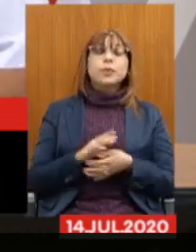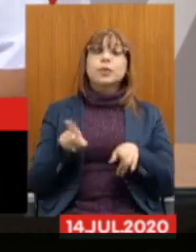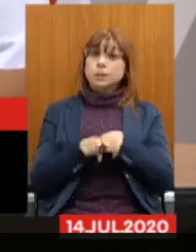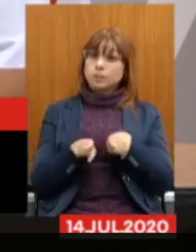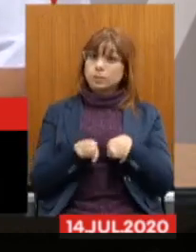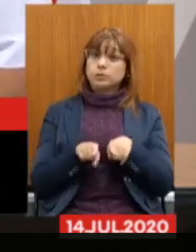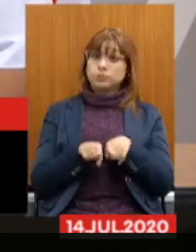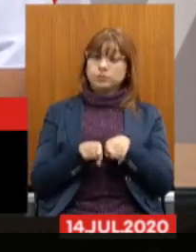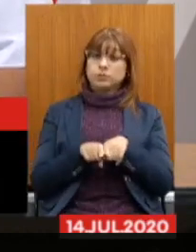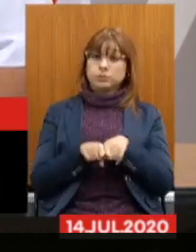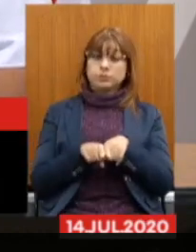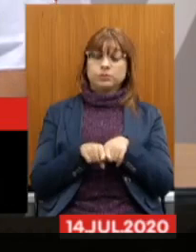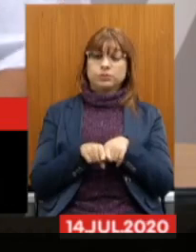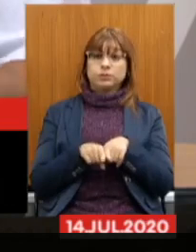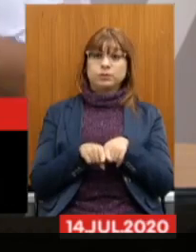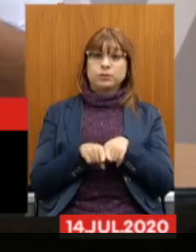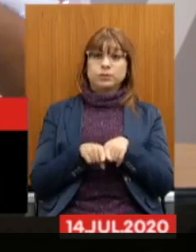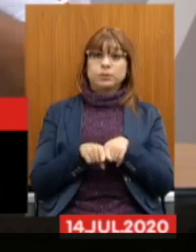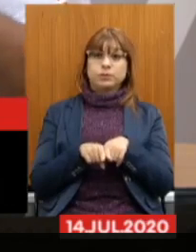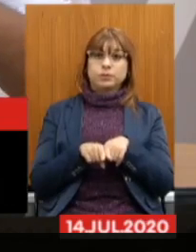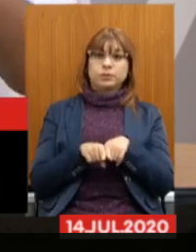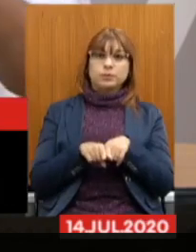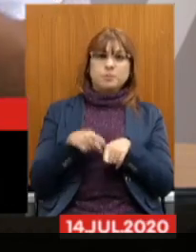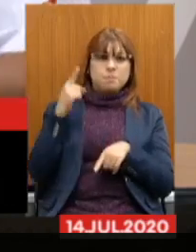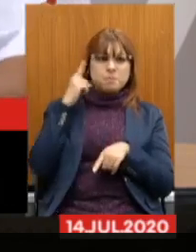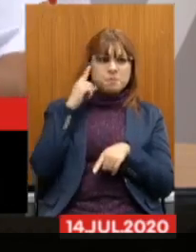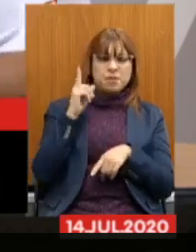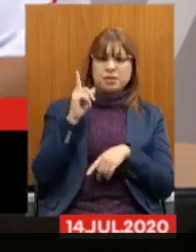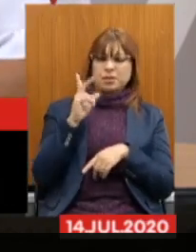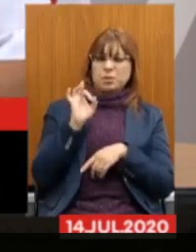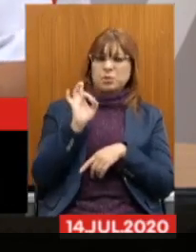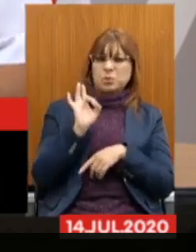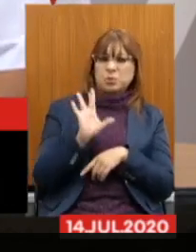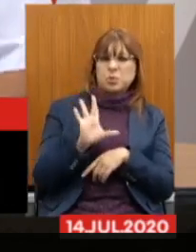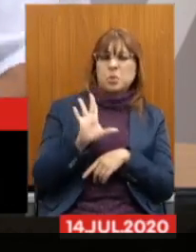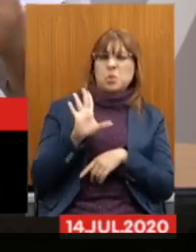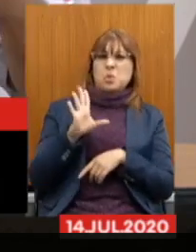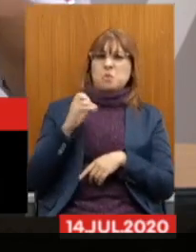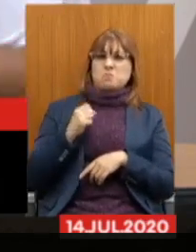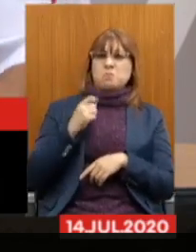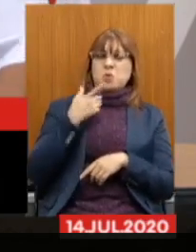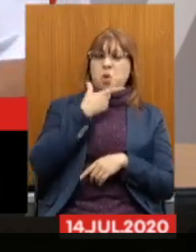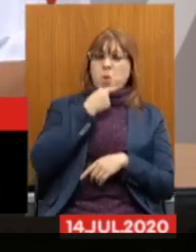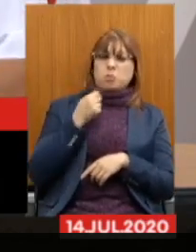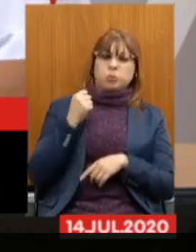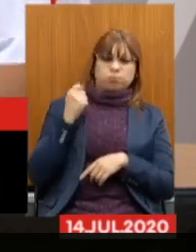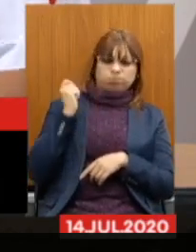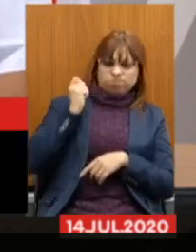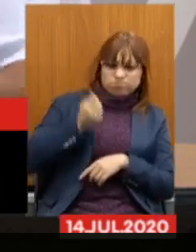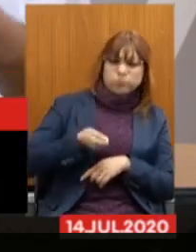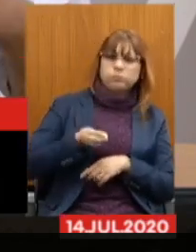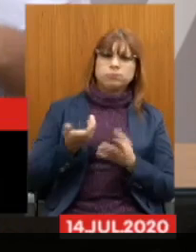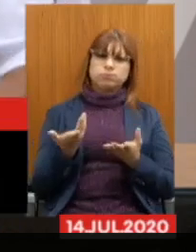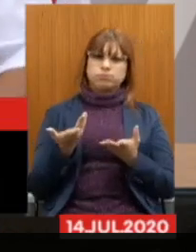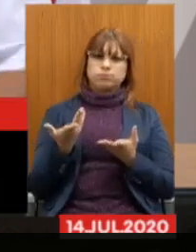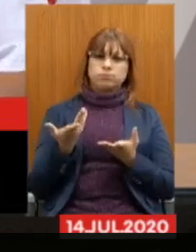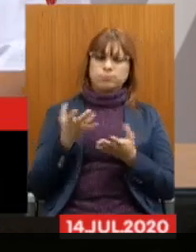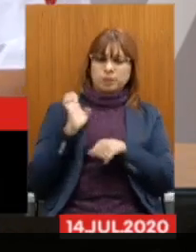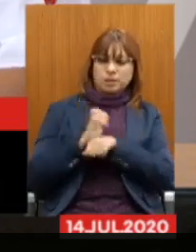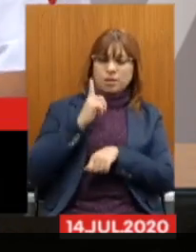existe, né, uma ideia machista, uma gestão machista, um Estado